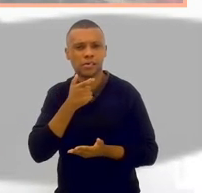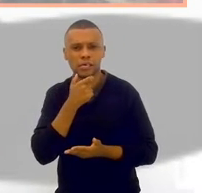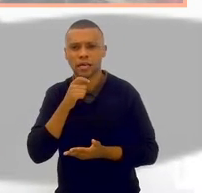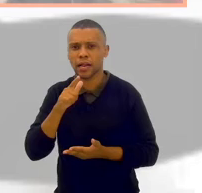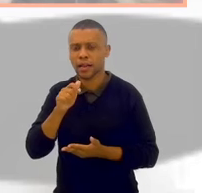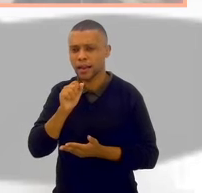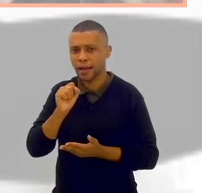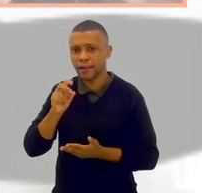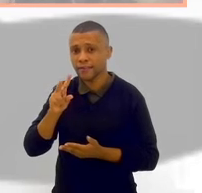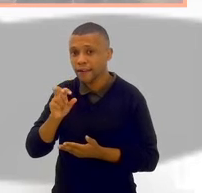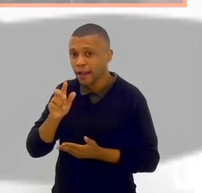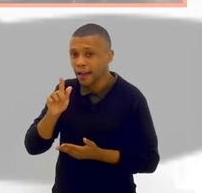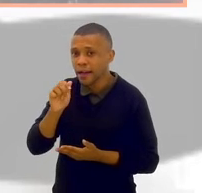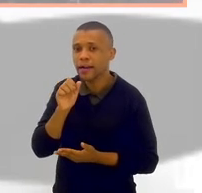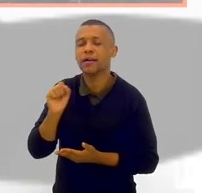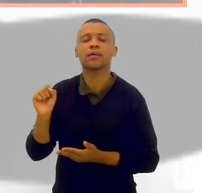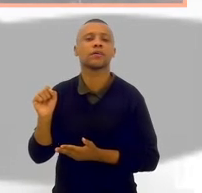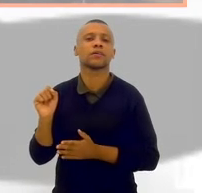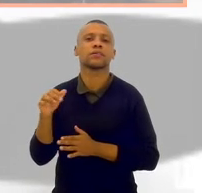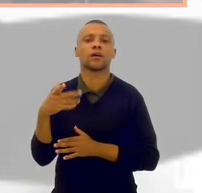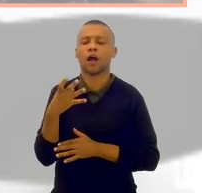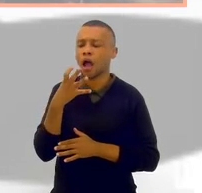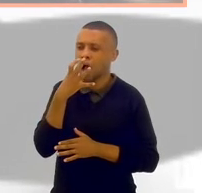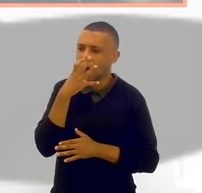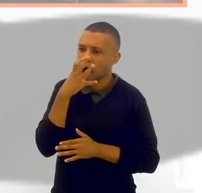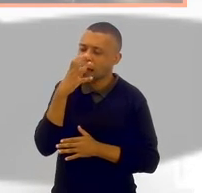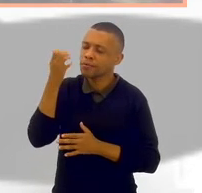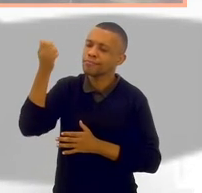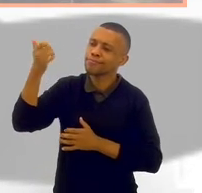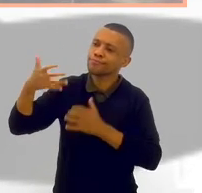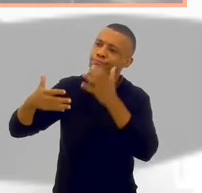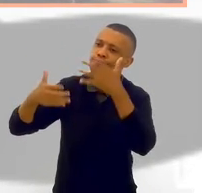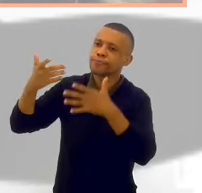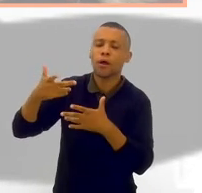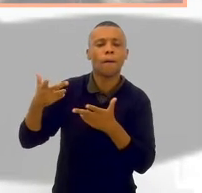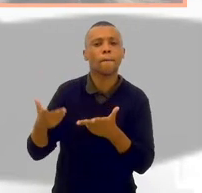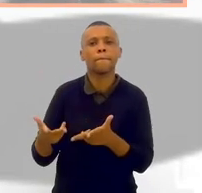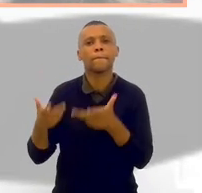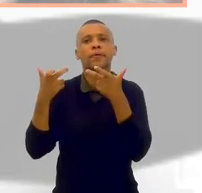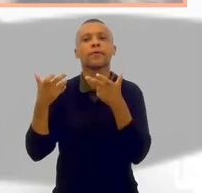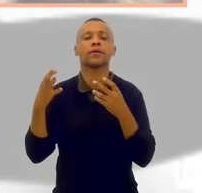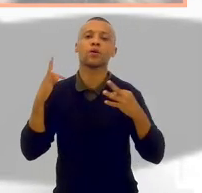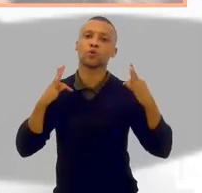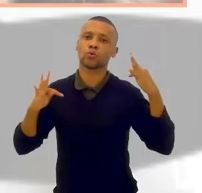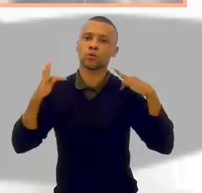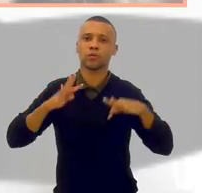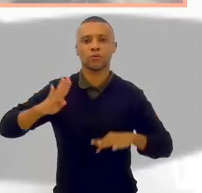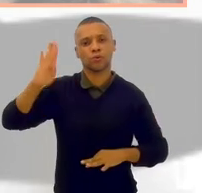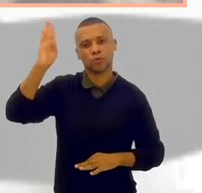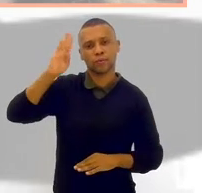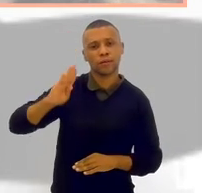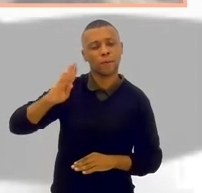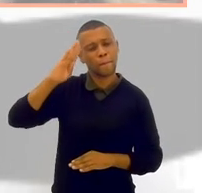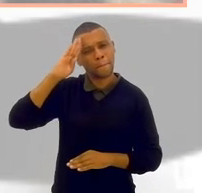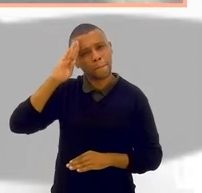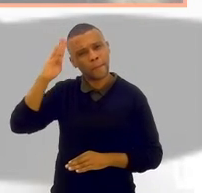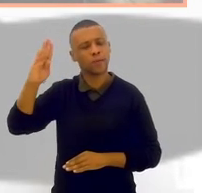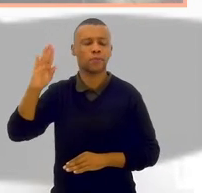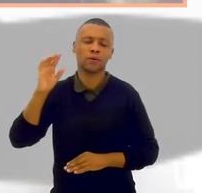Caesar, né, em Las Vegas. Então, eu assistindo tudo isso, eu percebi que o turismo no Brasil,